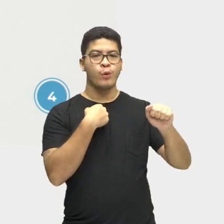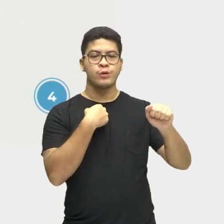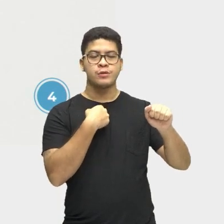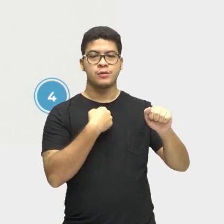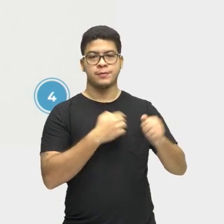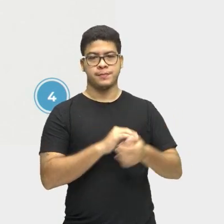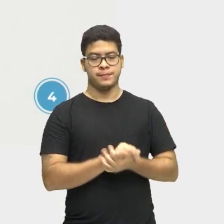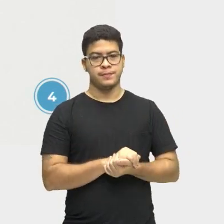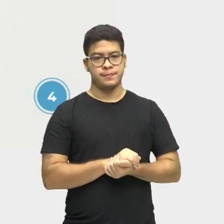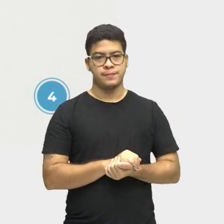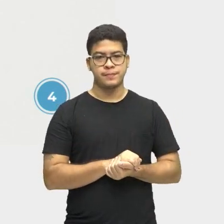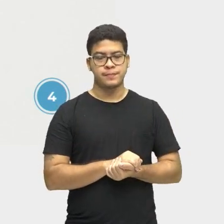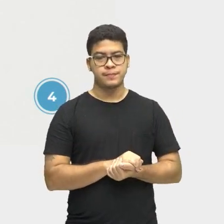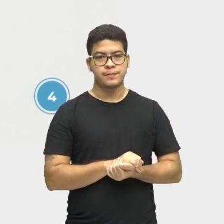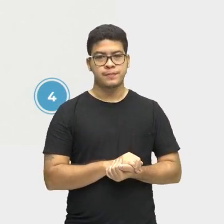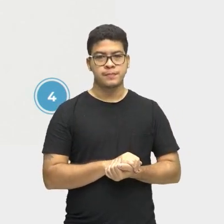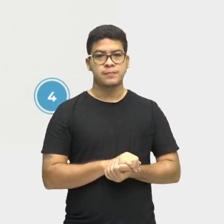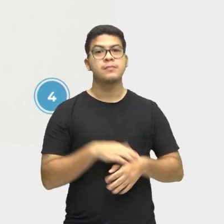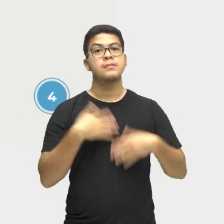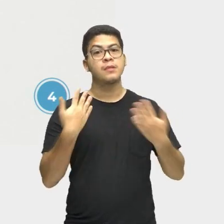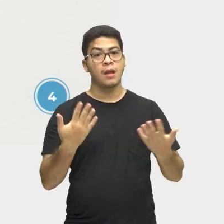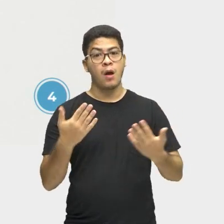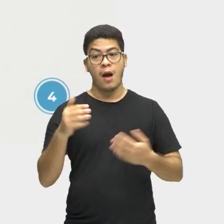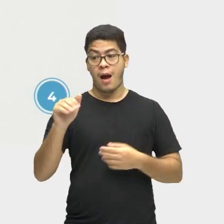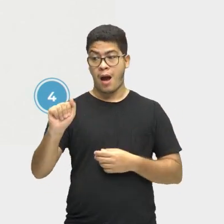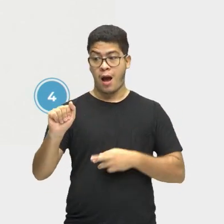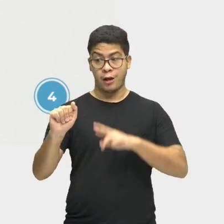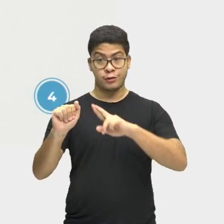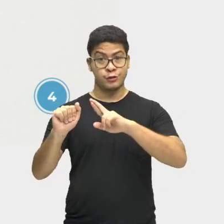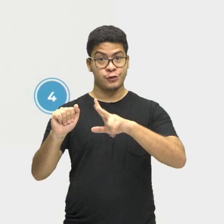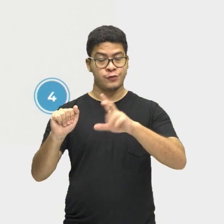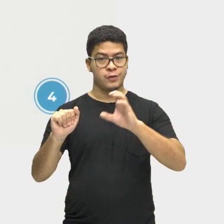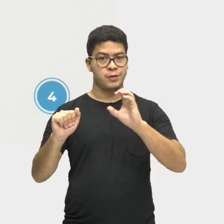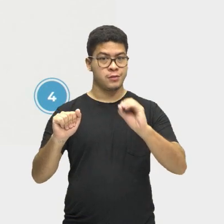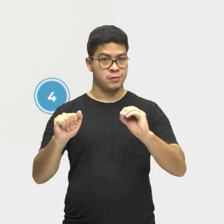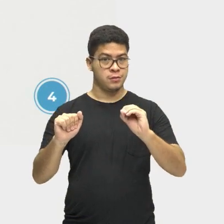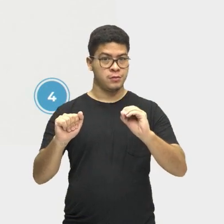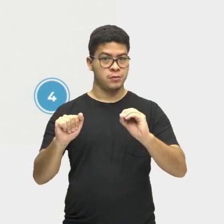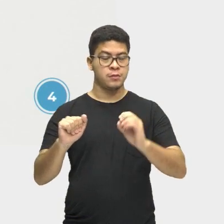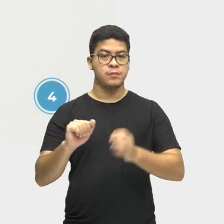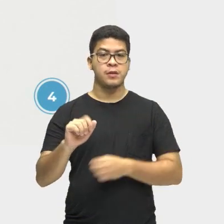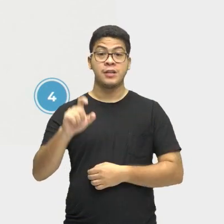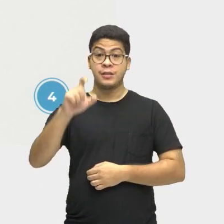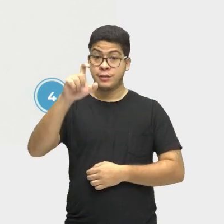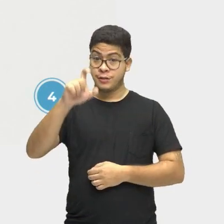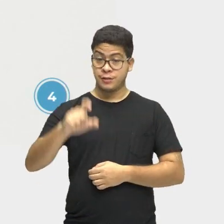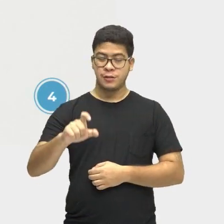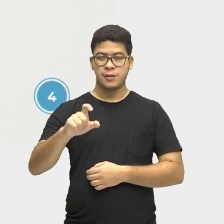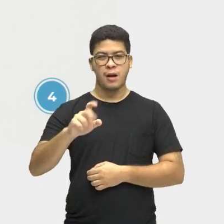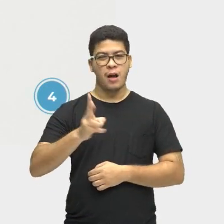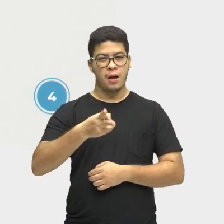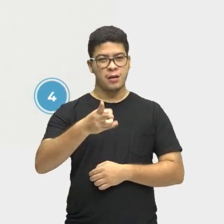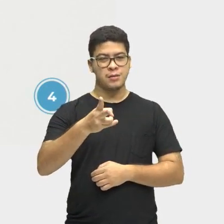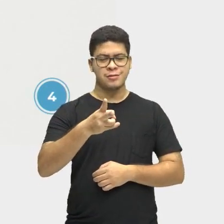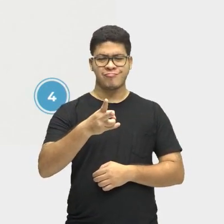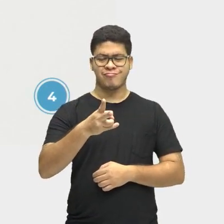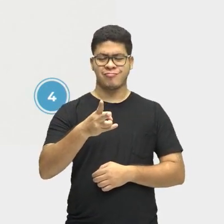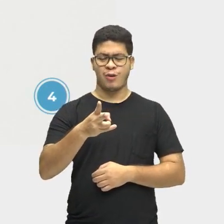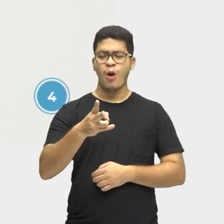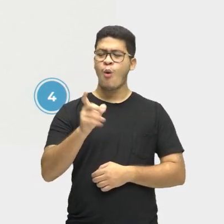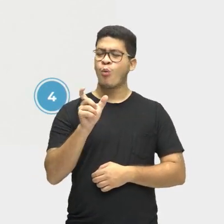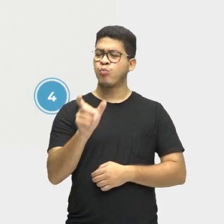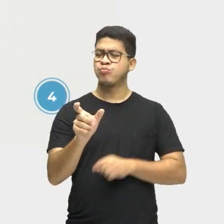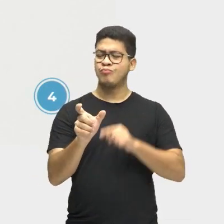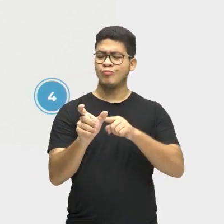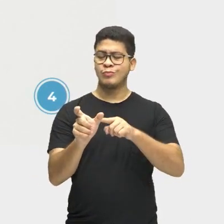diferente. Então, esse A ele tem que ser diferente de zero e x, tá, representa o valor desconhecido, é aquele valor que a